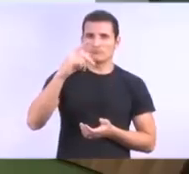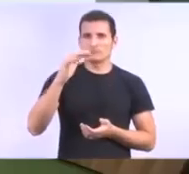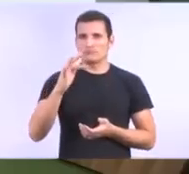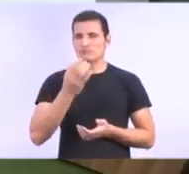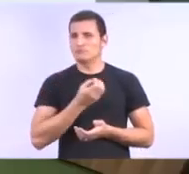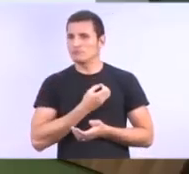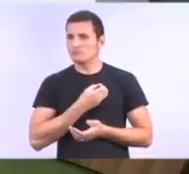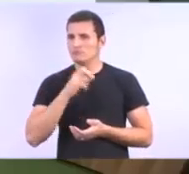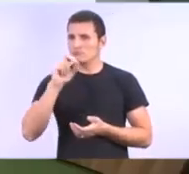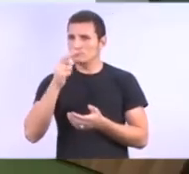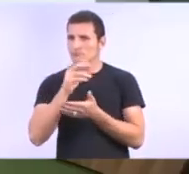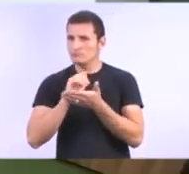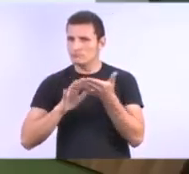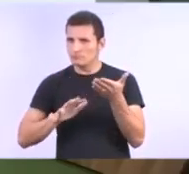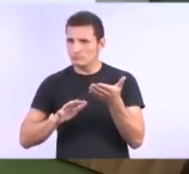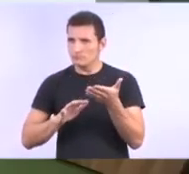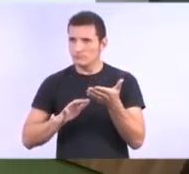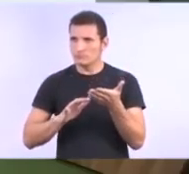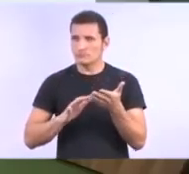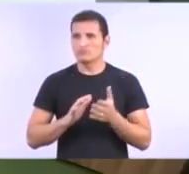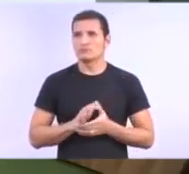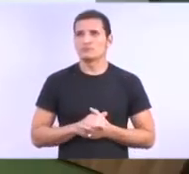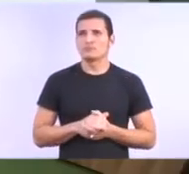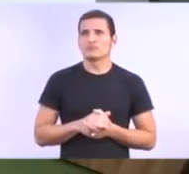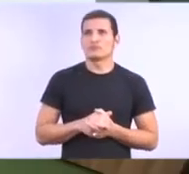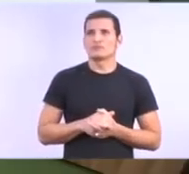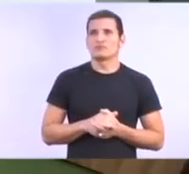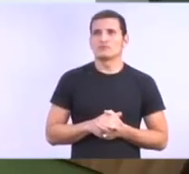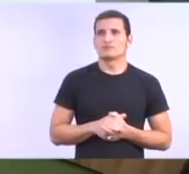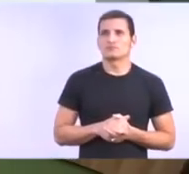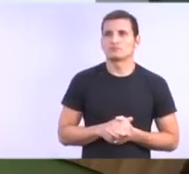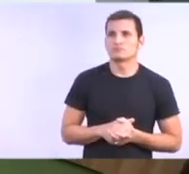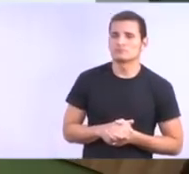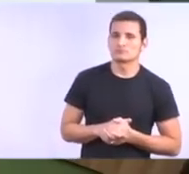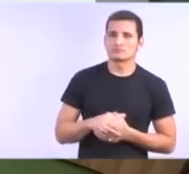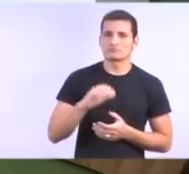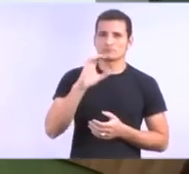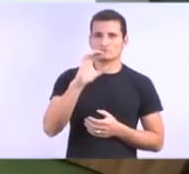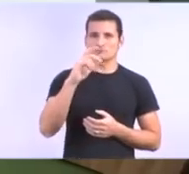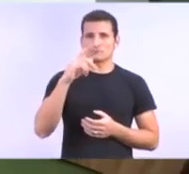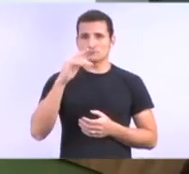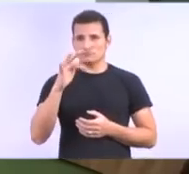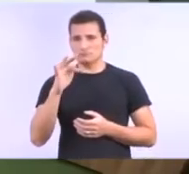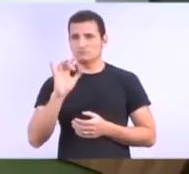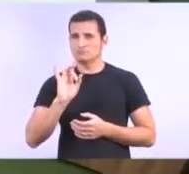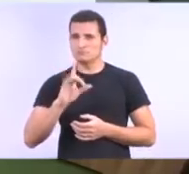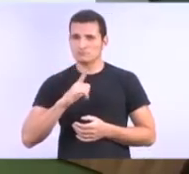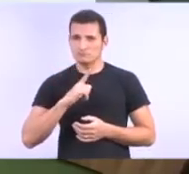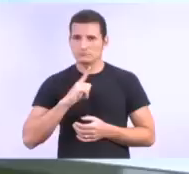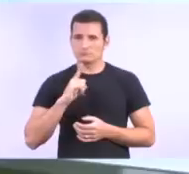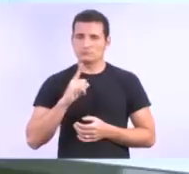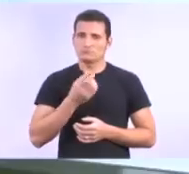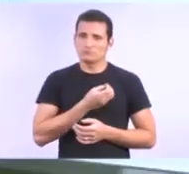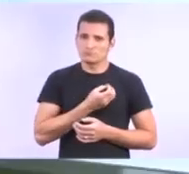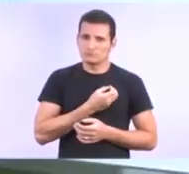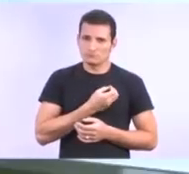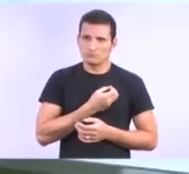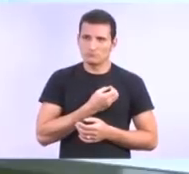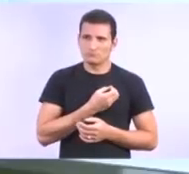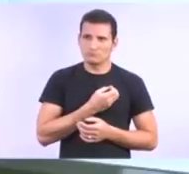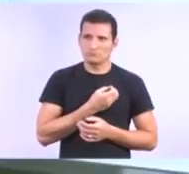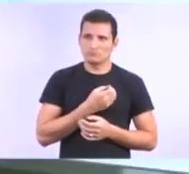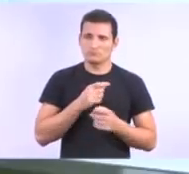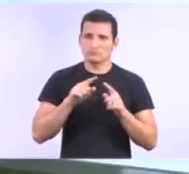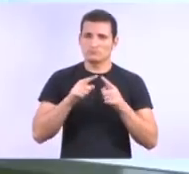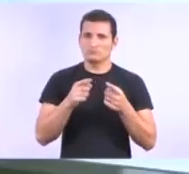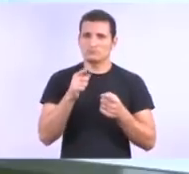ou um texto? Essa é uma discussão bem interessante. Apesar do CPF só ter números, ok, mas lá no